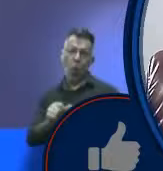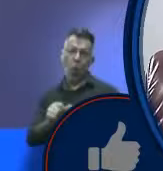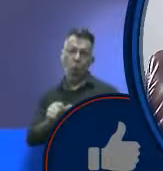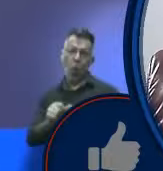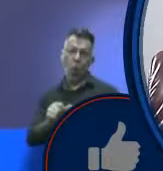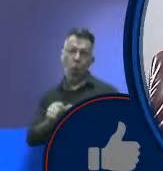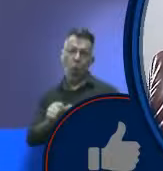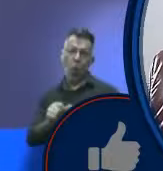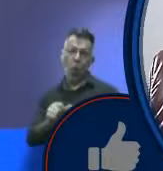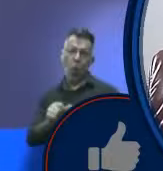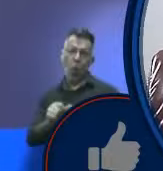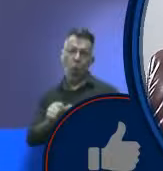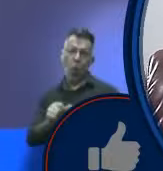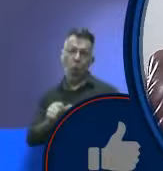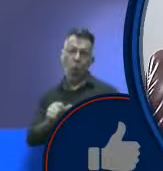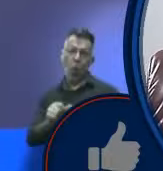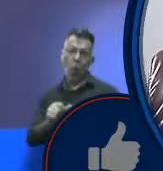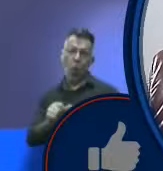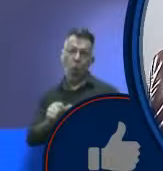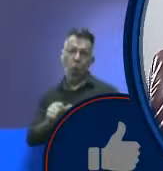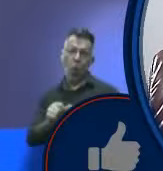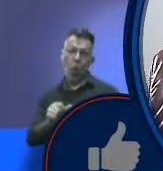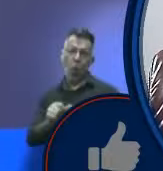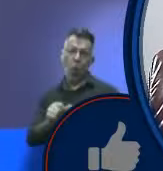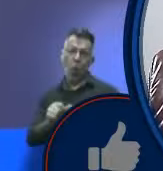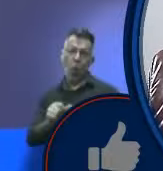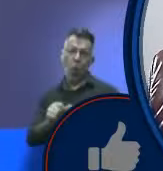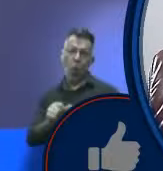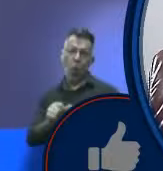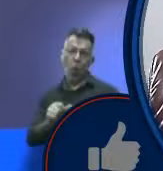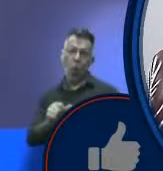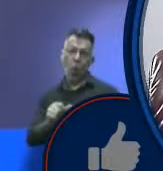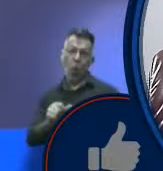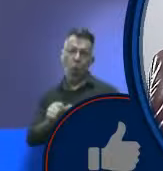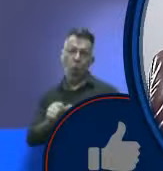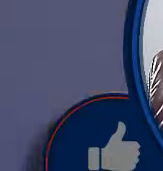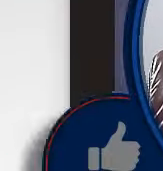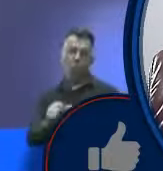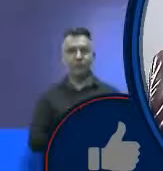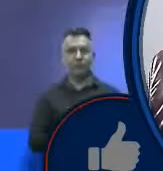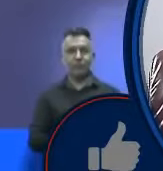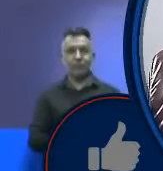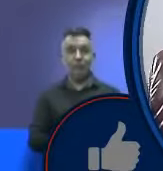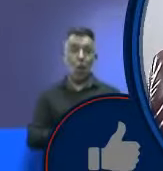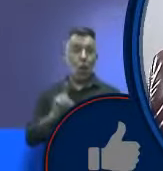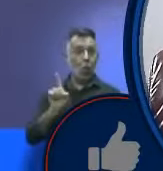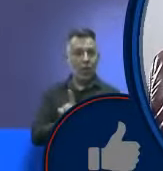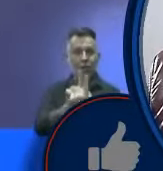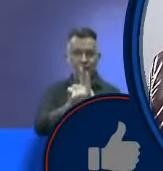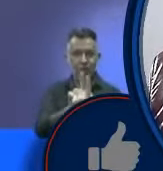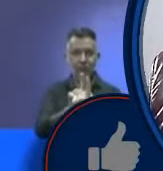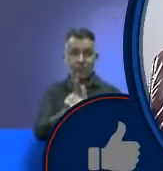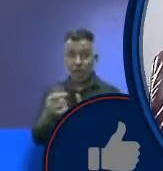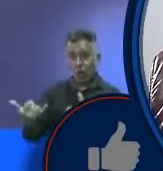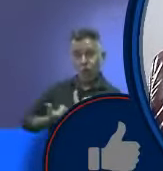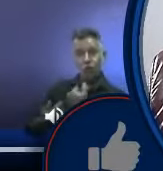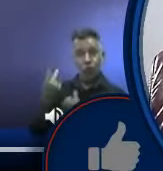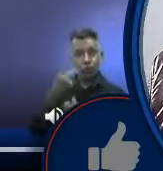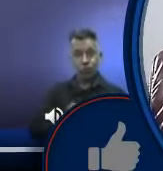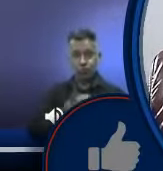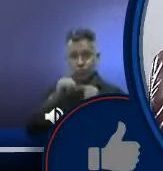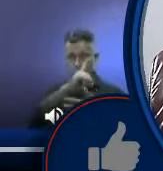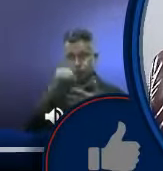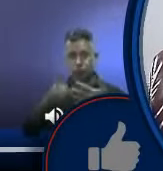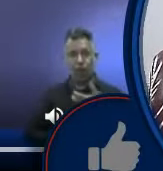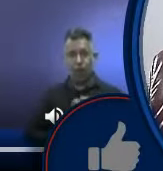É, ó. A plataforma deles está bem triste o negócio aqui, hein? Bacana. O cliente nos informa seus